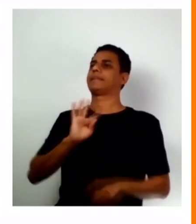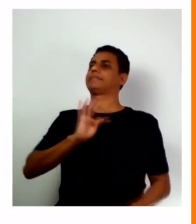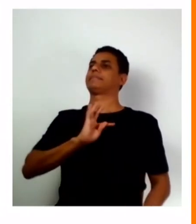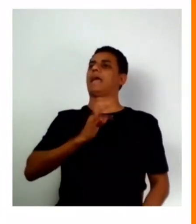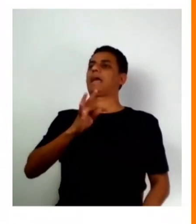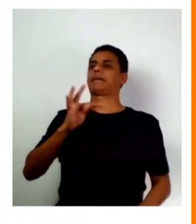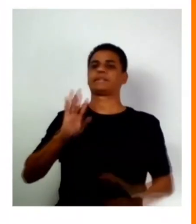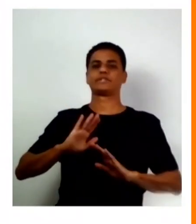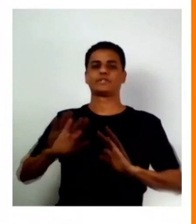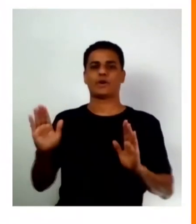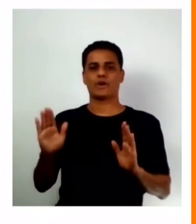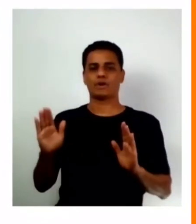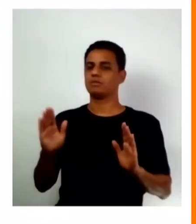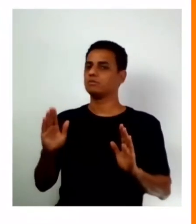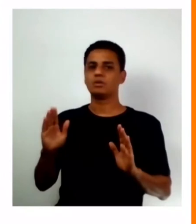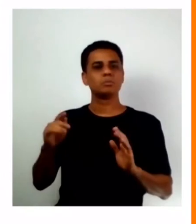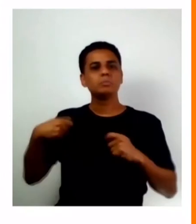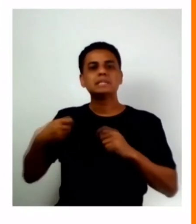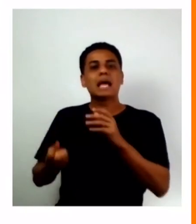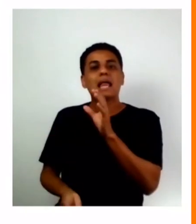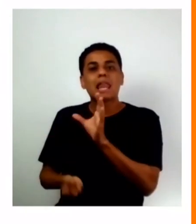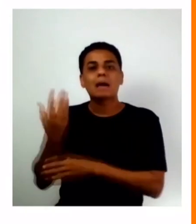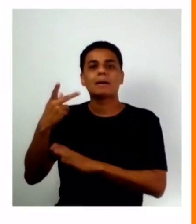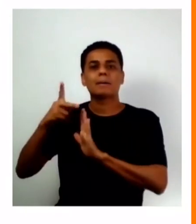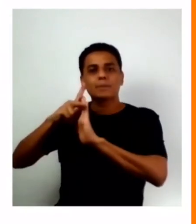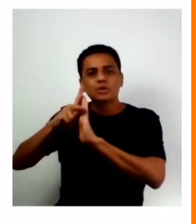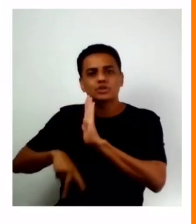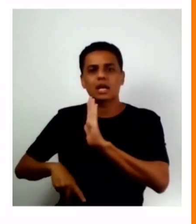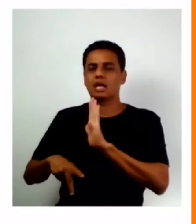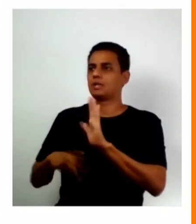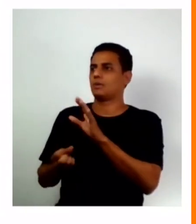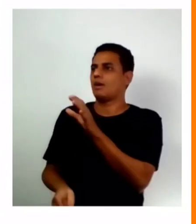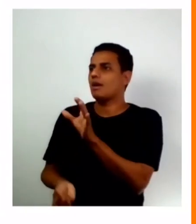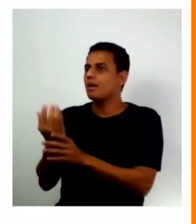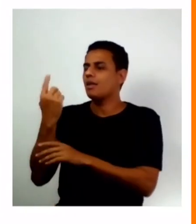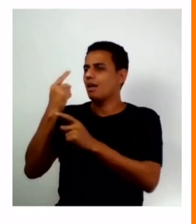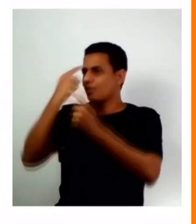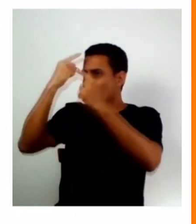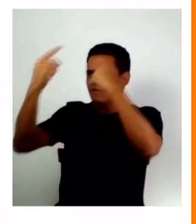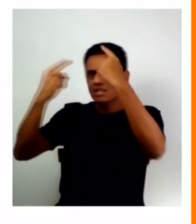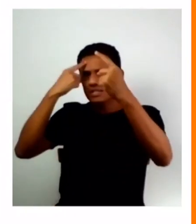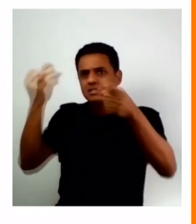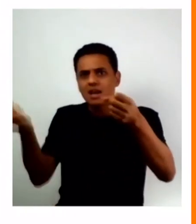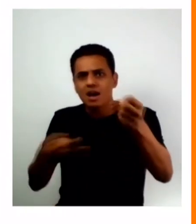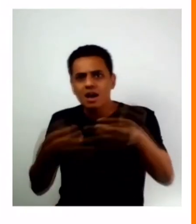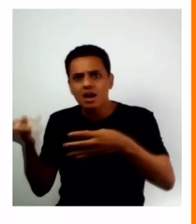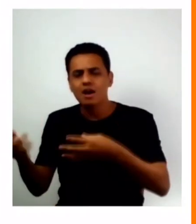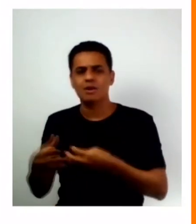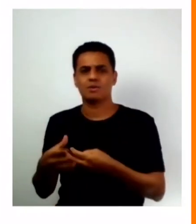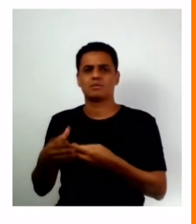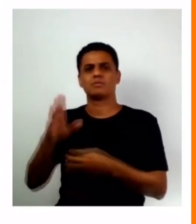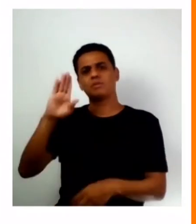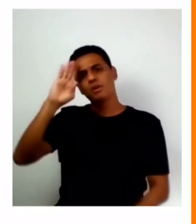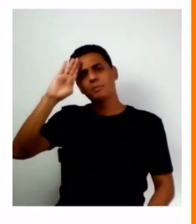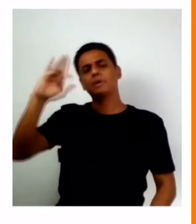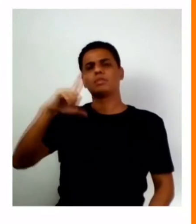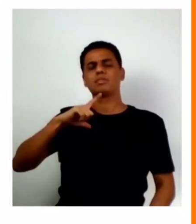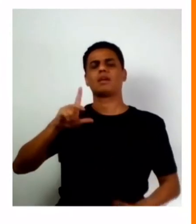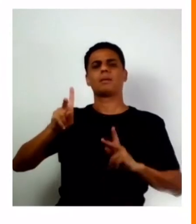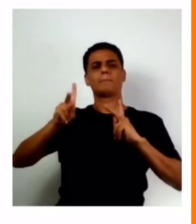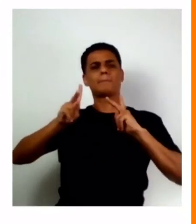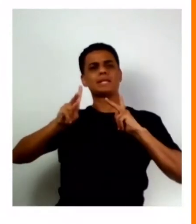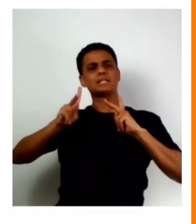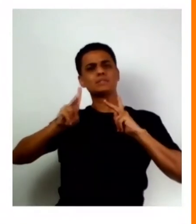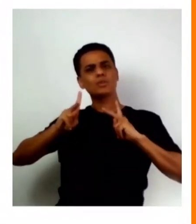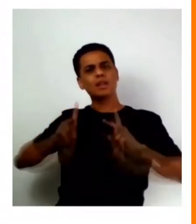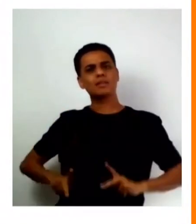por sua capacidade de projeto, sua capacidade de inovação e, sobre todo, sua personalidade de ser diferente de outros.